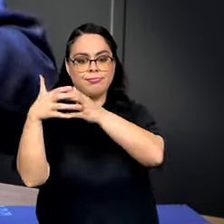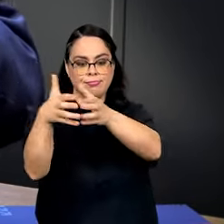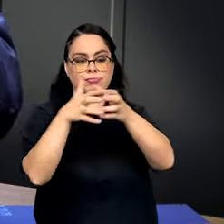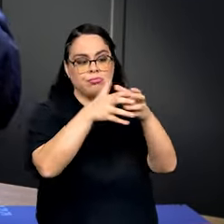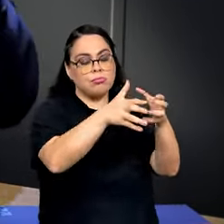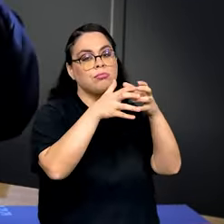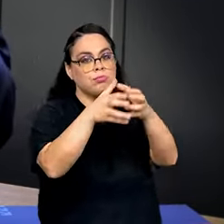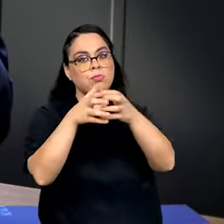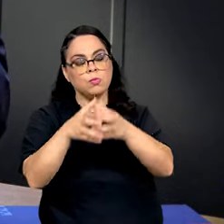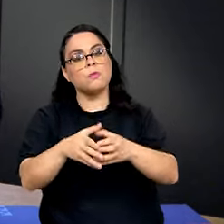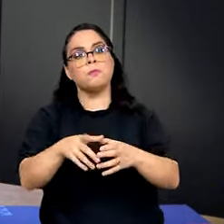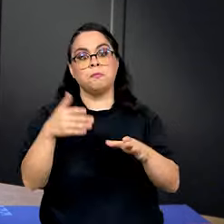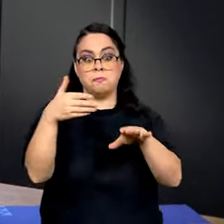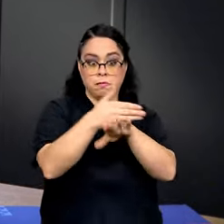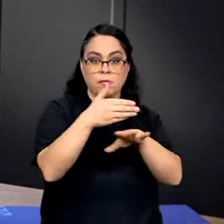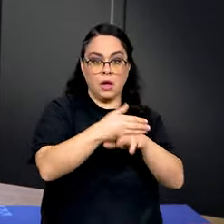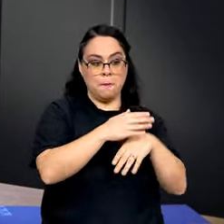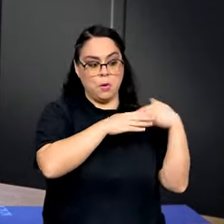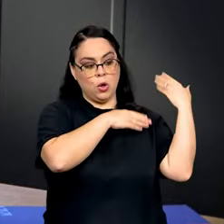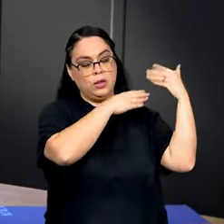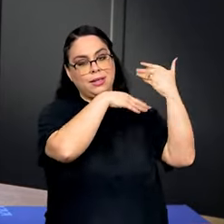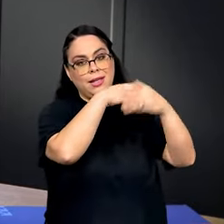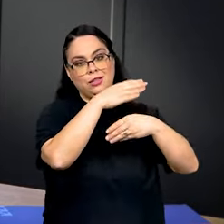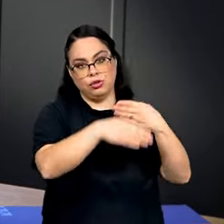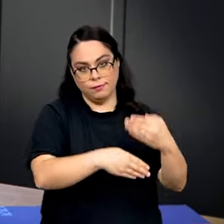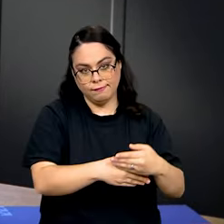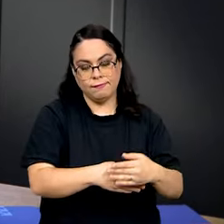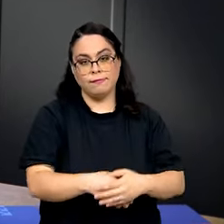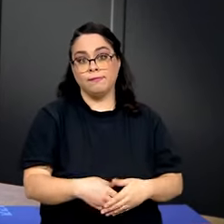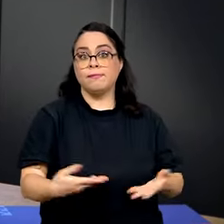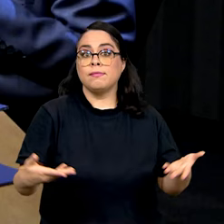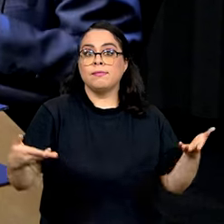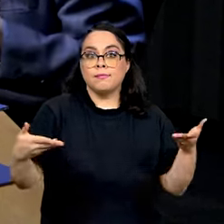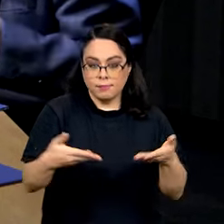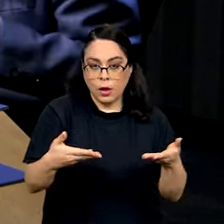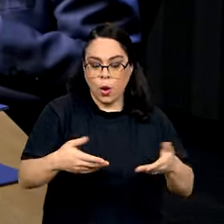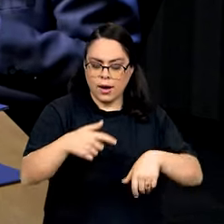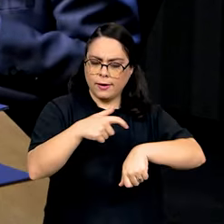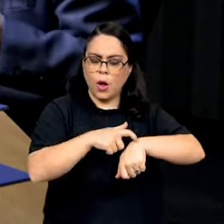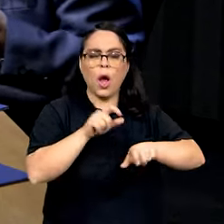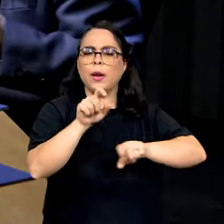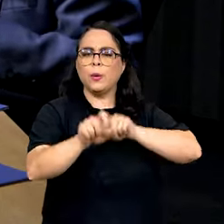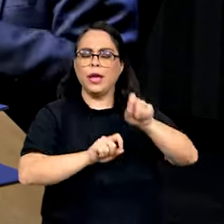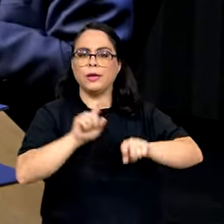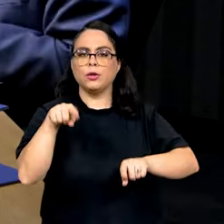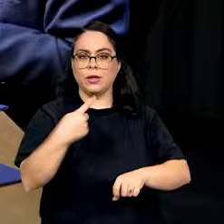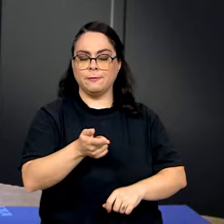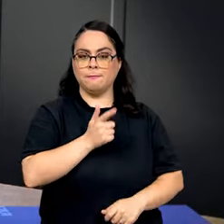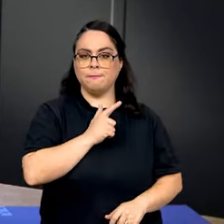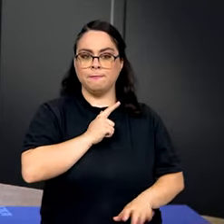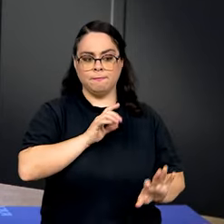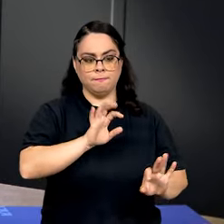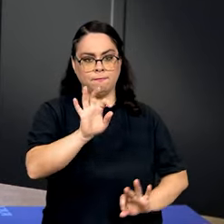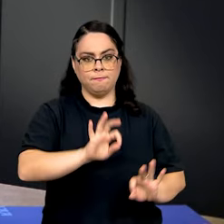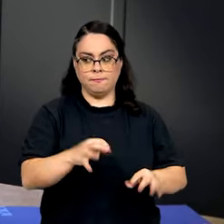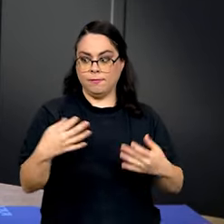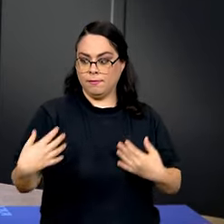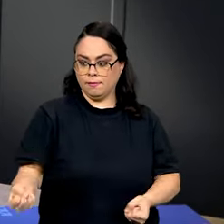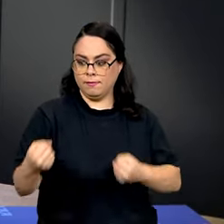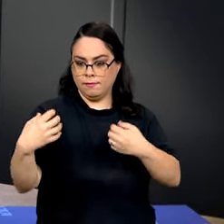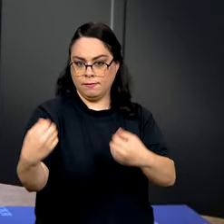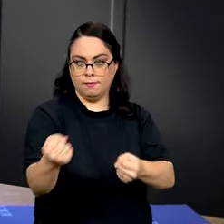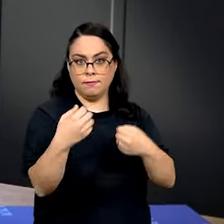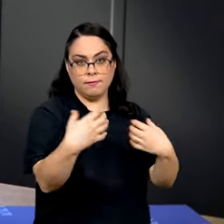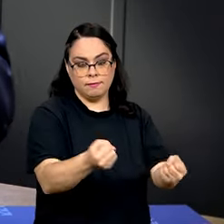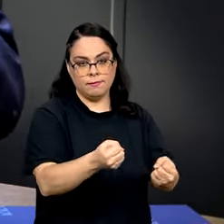que participaram de todo esse processo e agora é hora da gente ter a